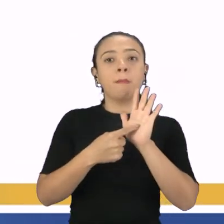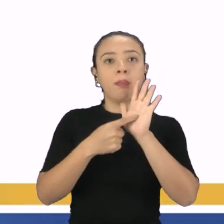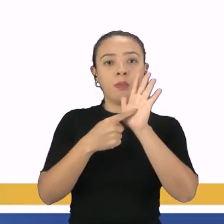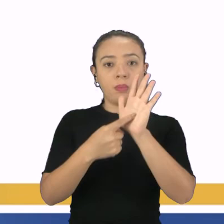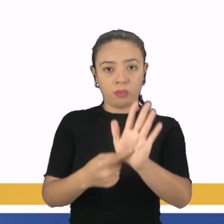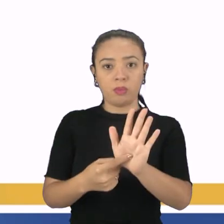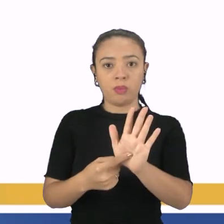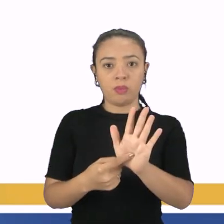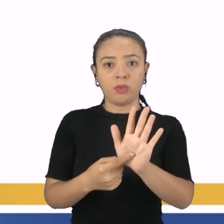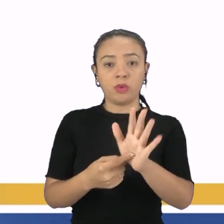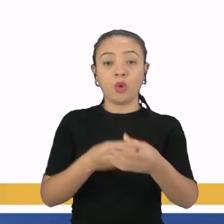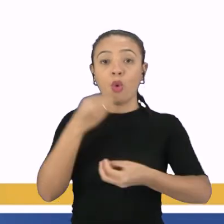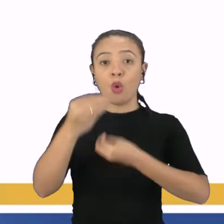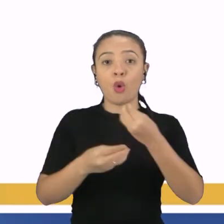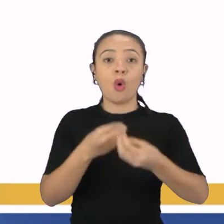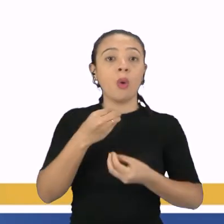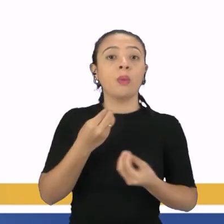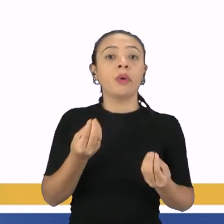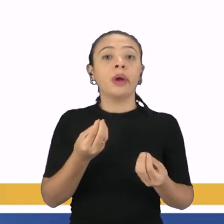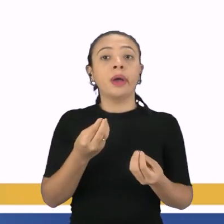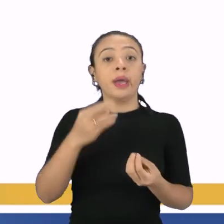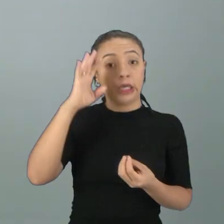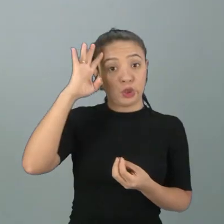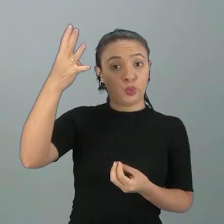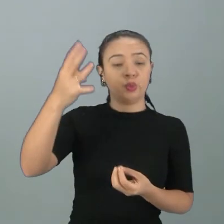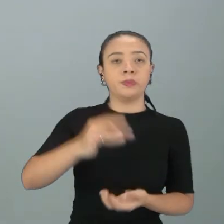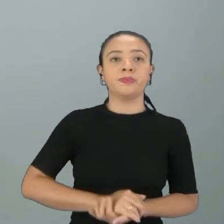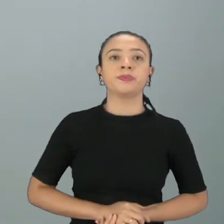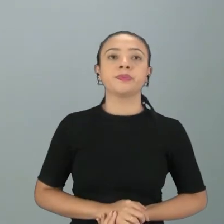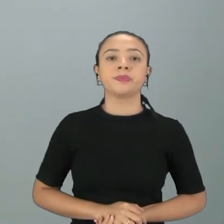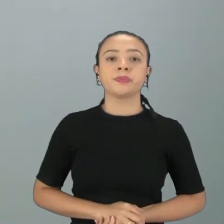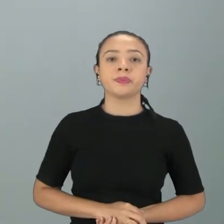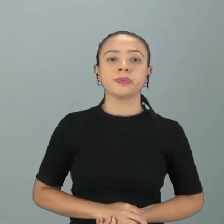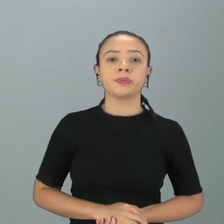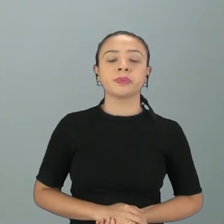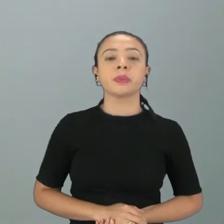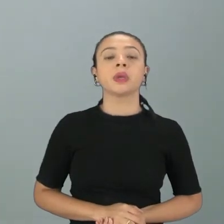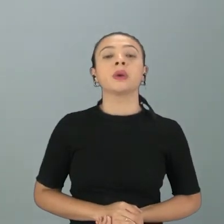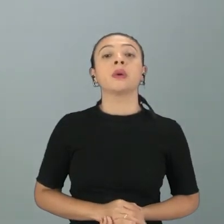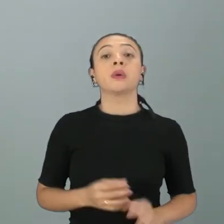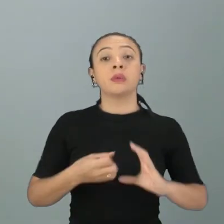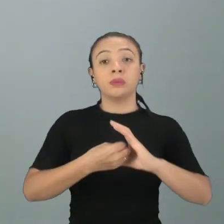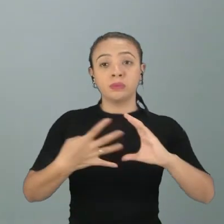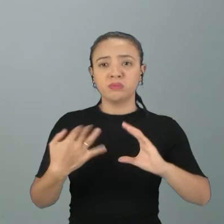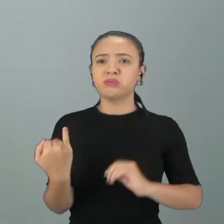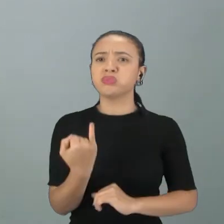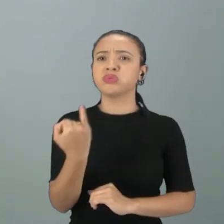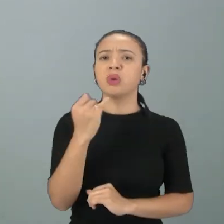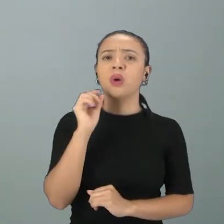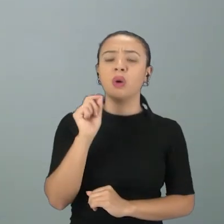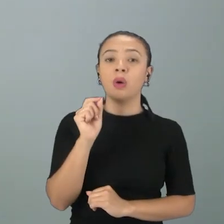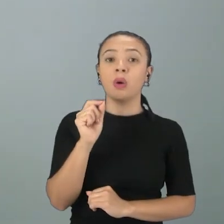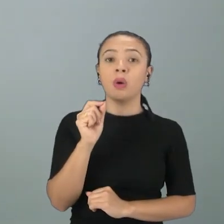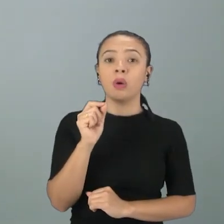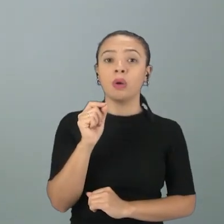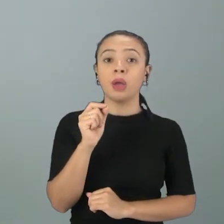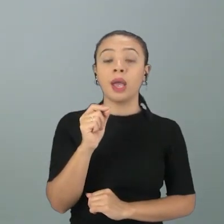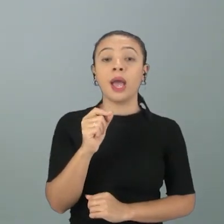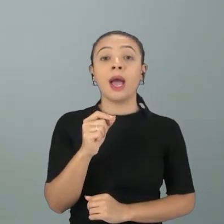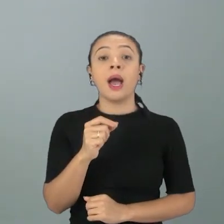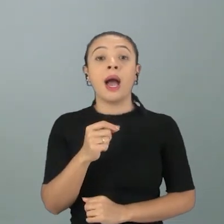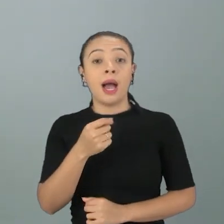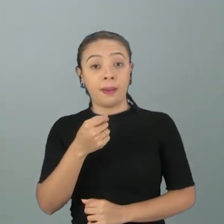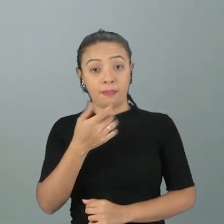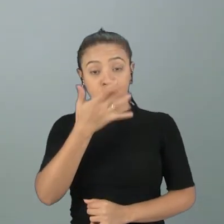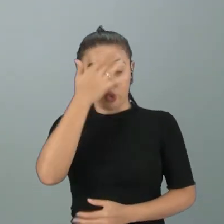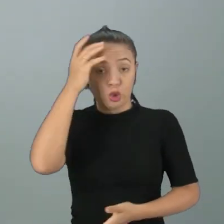apresenta soluções. Vejam que aqui um ponto bem importante deste texto é o seu poder de